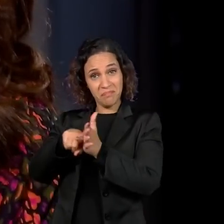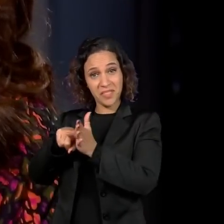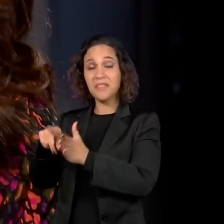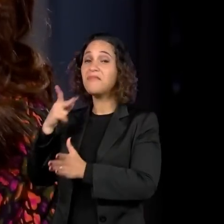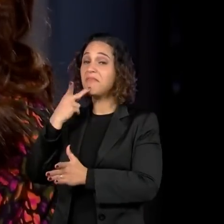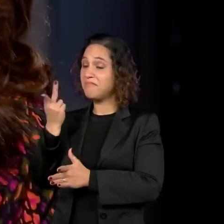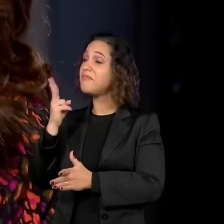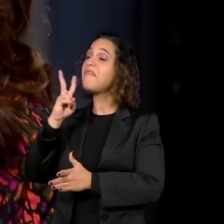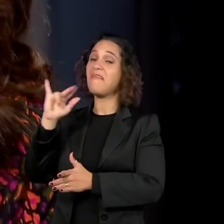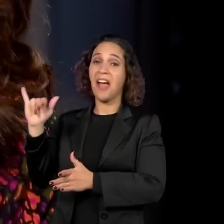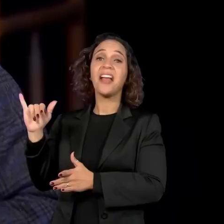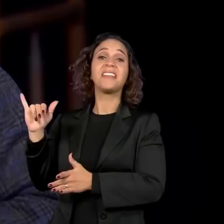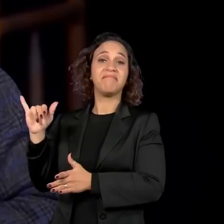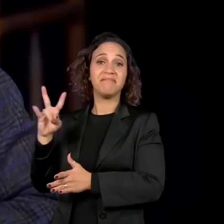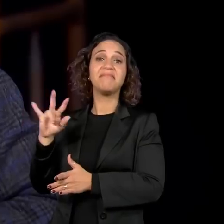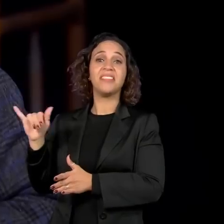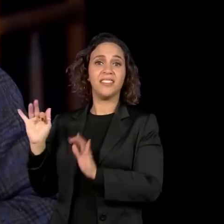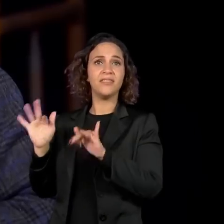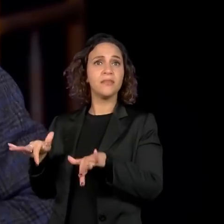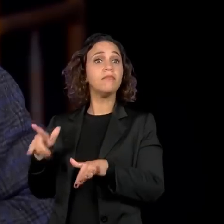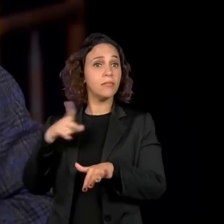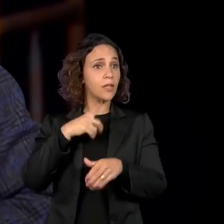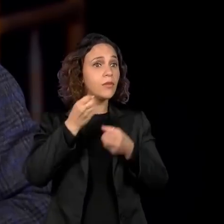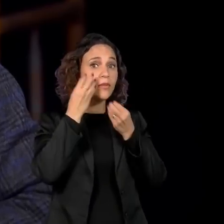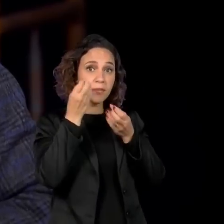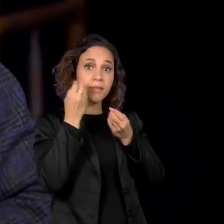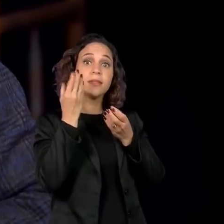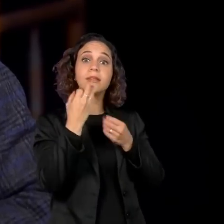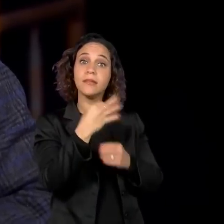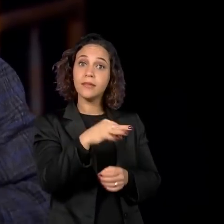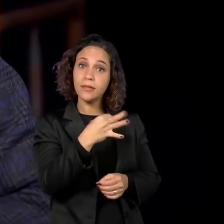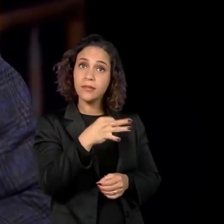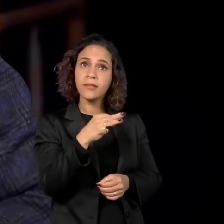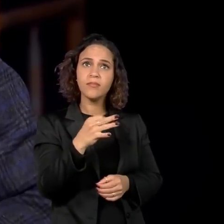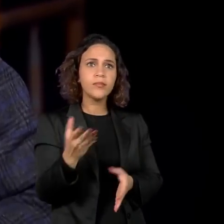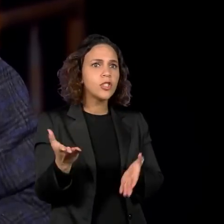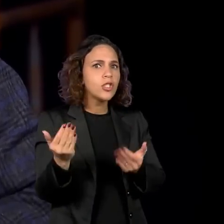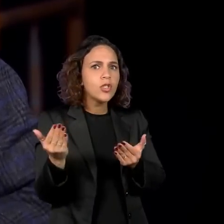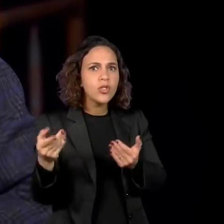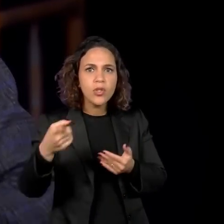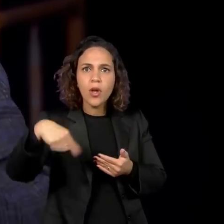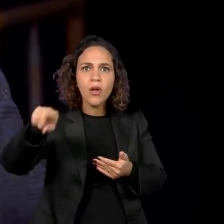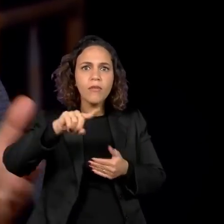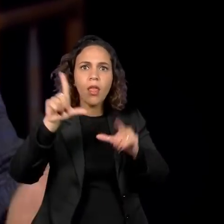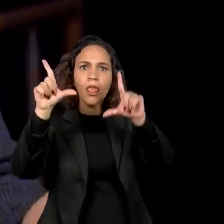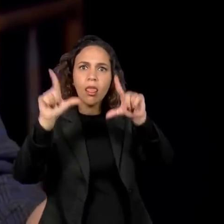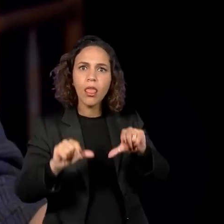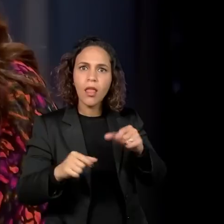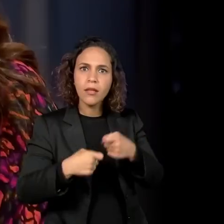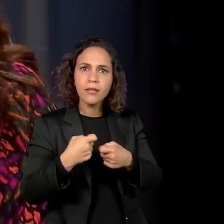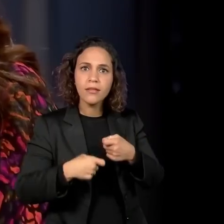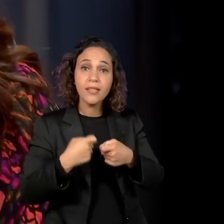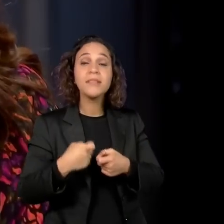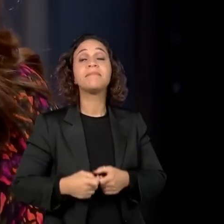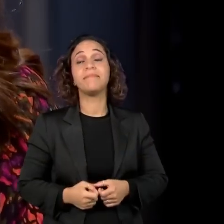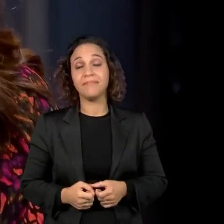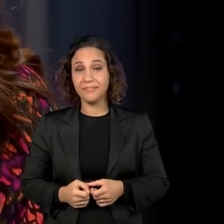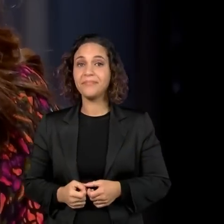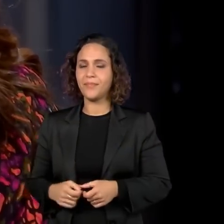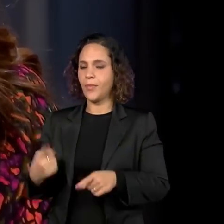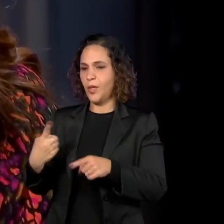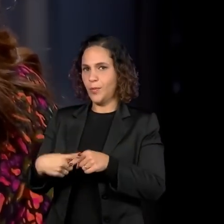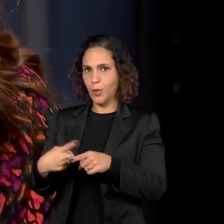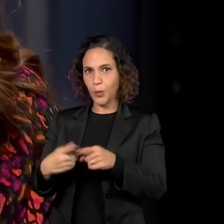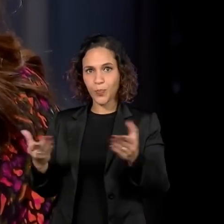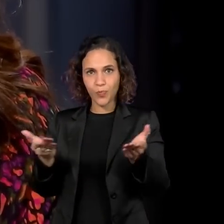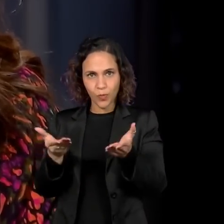Thais? Dizem que sim. São dados, né? São dados, Os não é uma jovens piada. não estão fazendo Não. sexo, é um dado... Porque nós temos, assim,